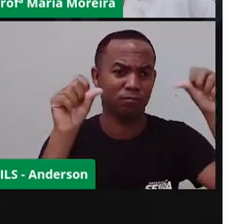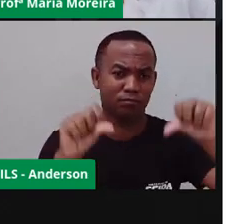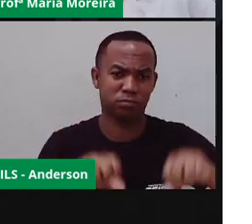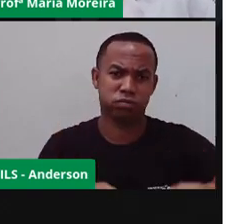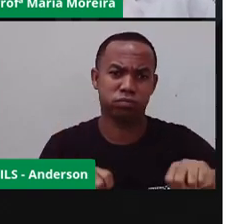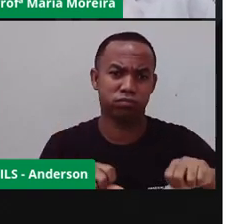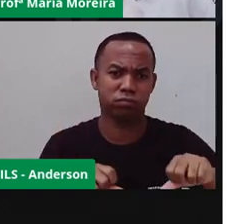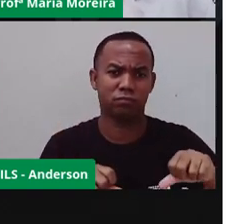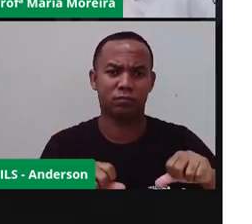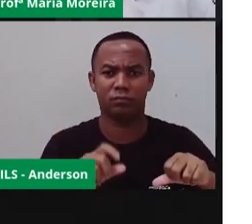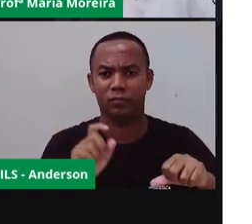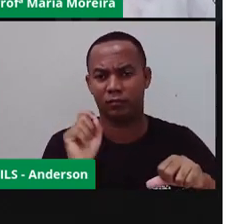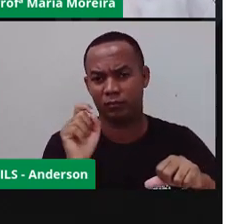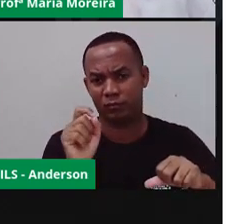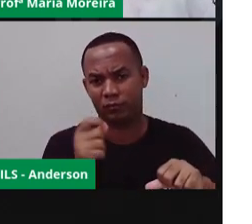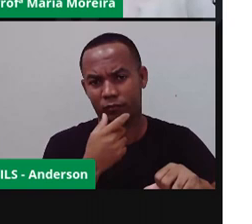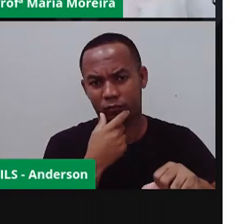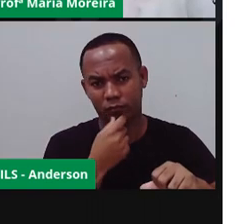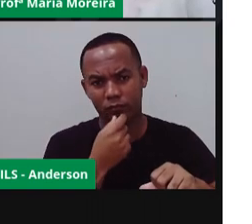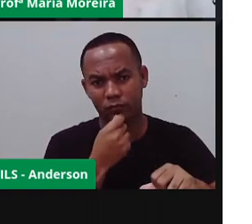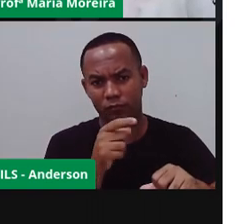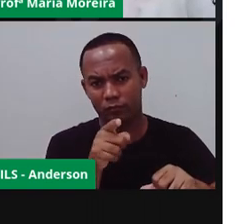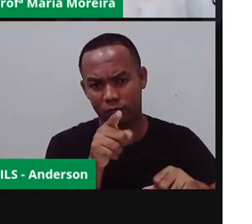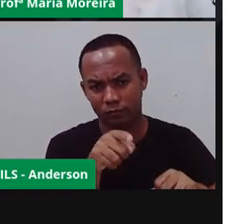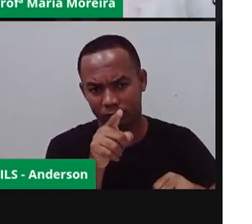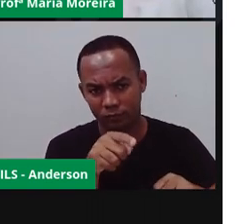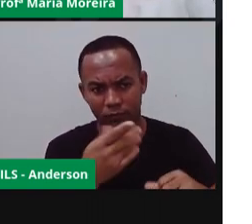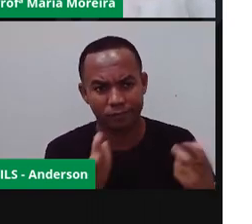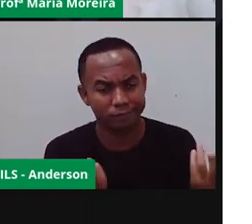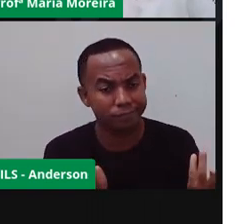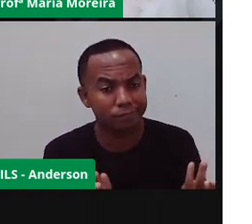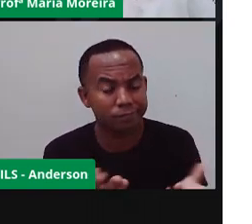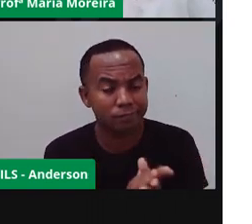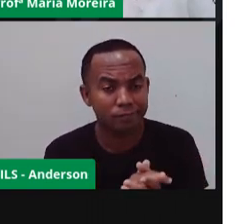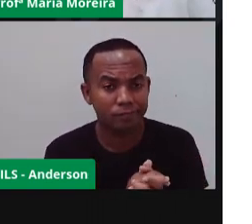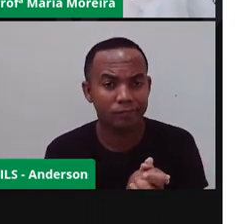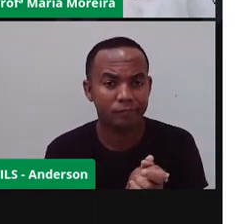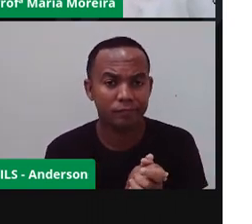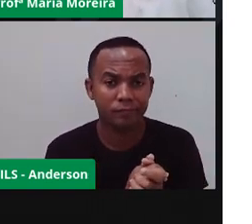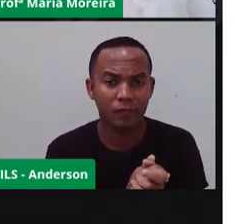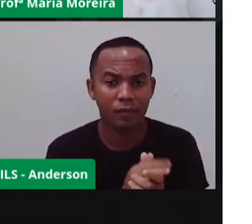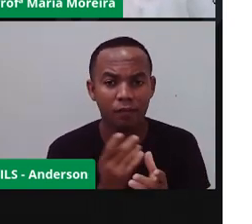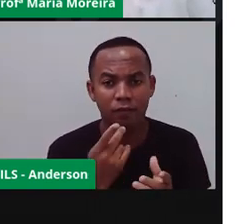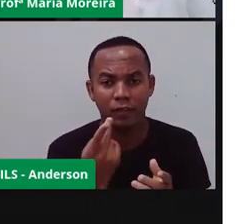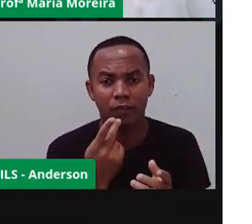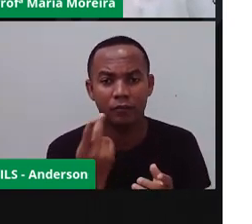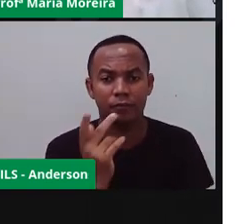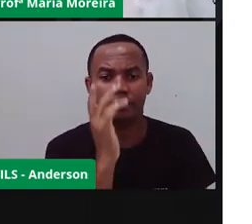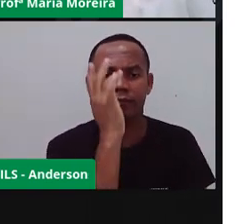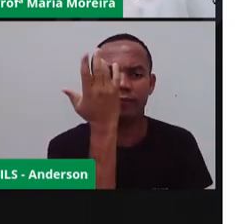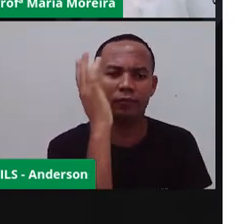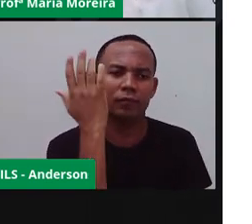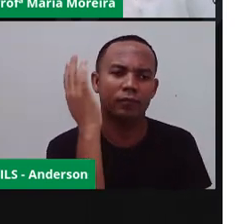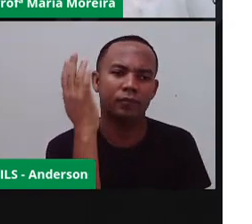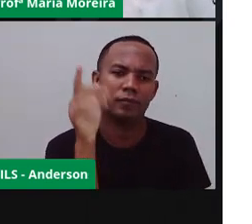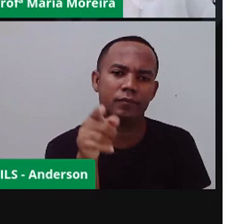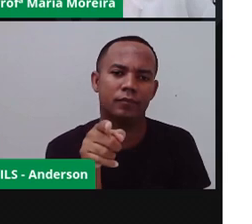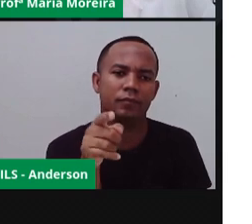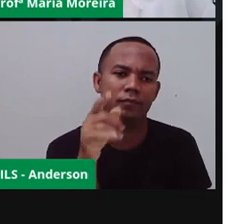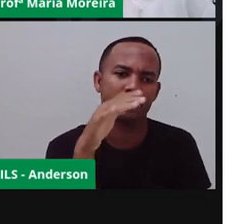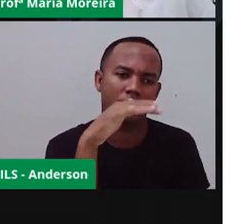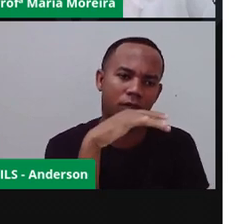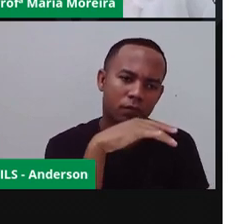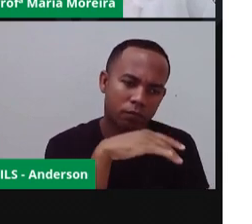passando despercebidas por quem? Por esse rapazinho aqui. E aí a Pró, inclusive, falou sobre essa planta que está